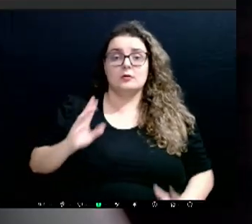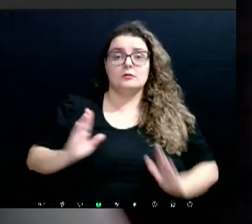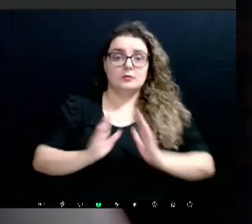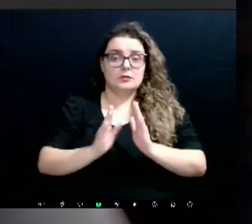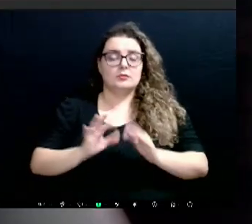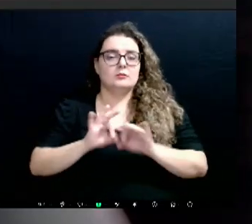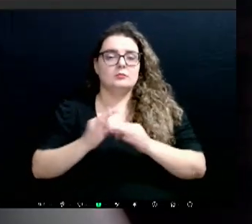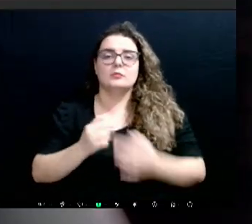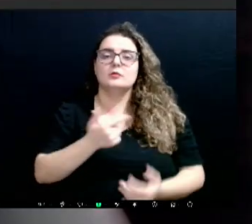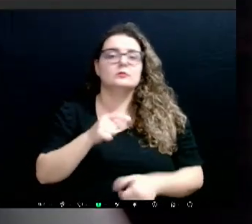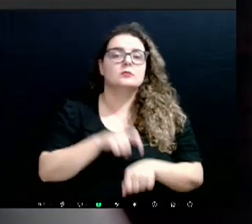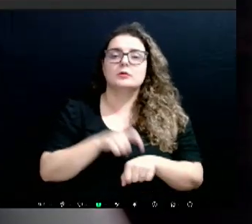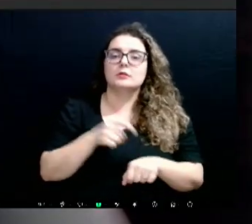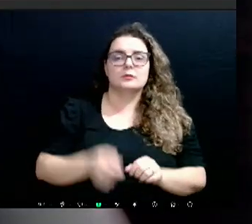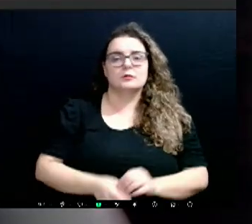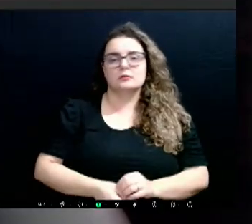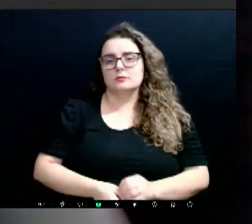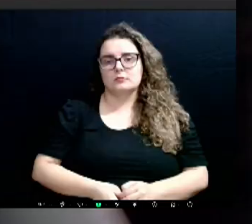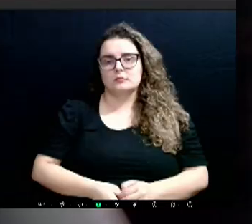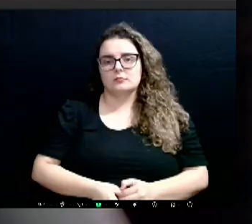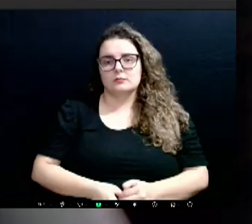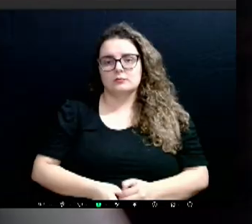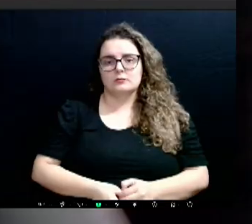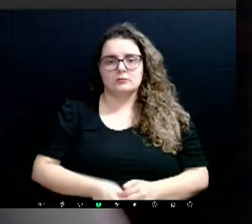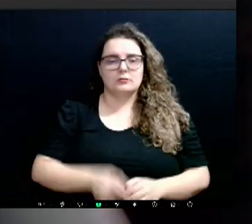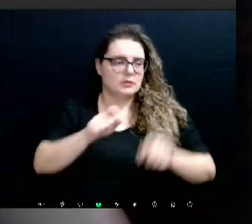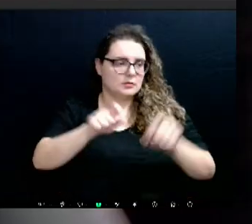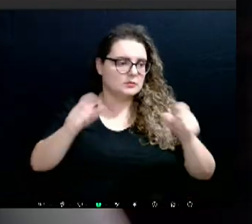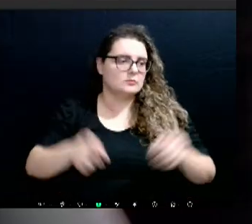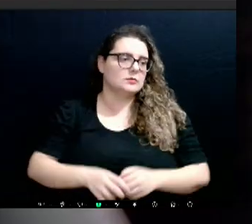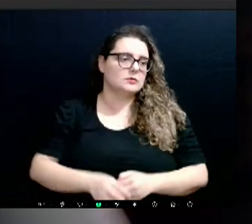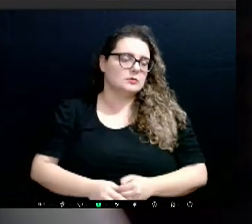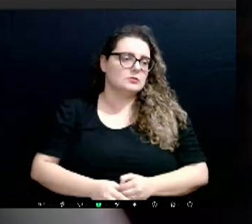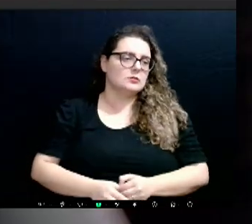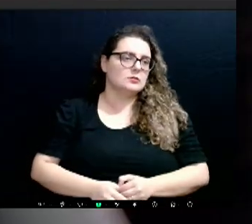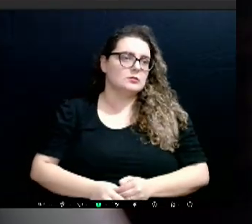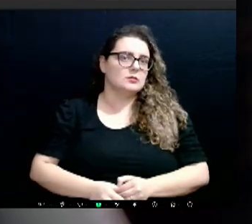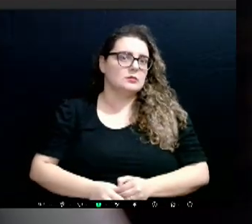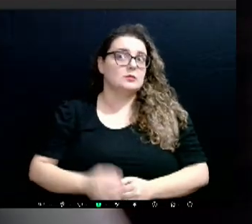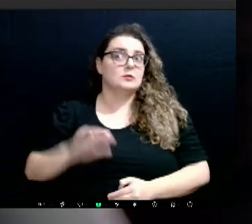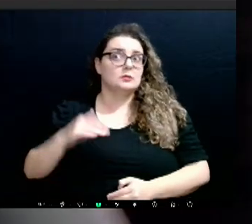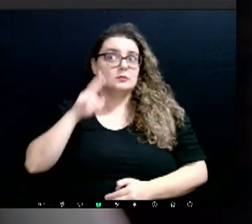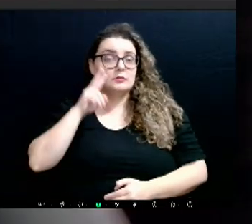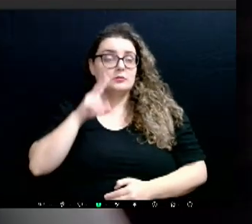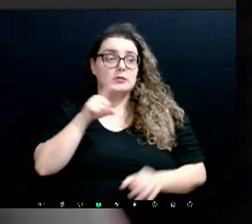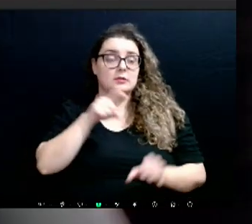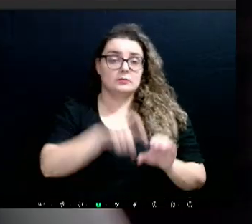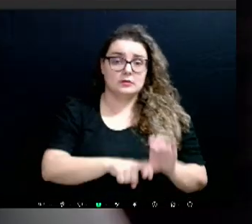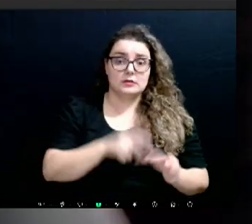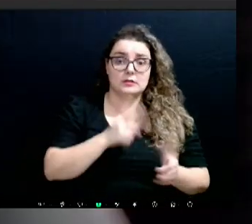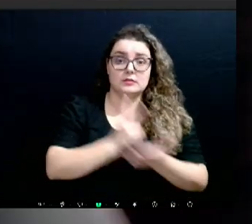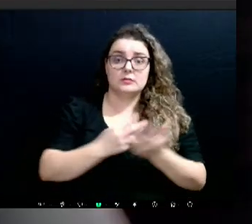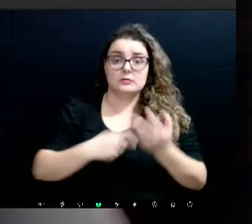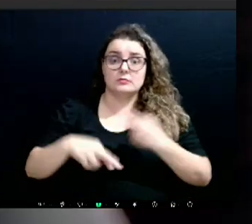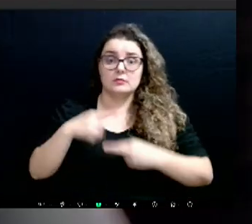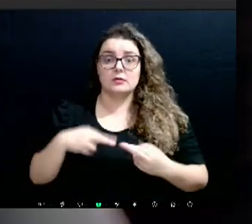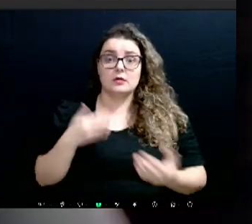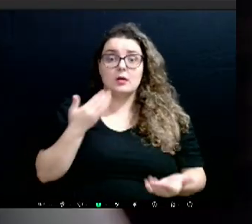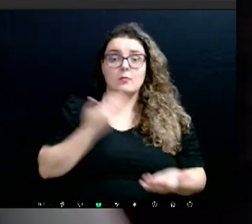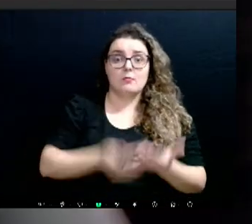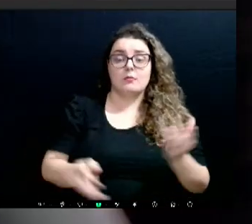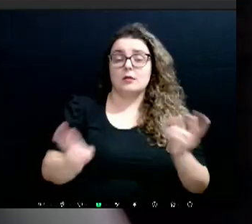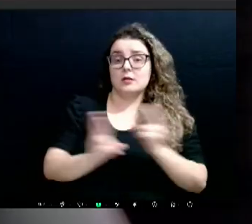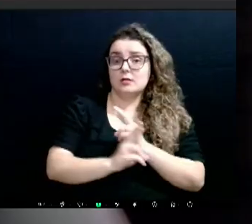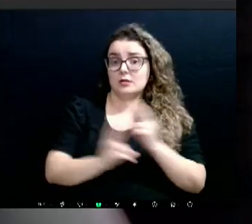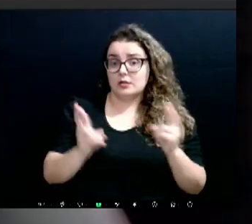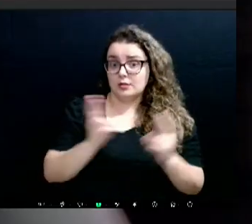tempo para si, para os outros. Então, quando a gente vê a dependência, ela sempre está relacionada à perda de relacionamentos. Então, a falta